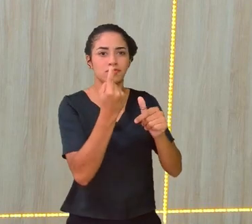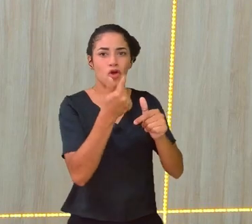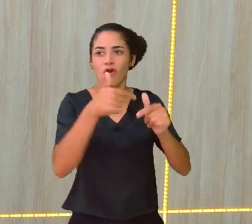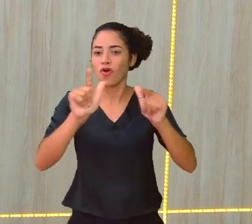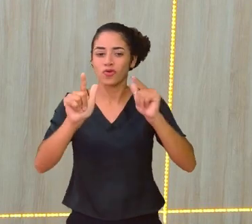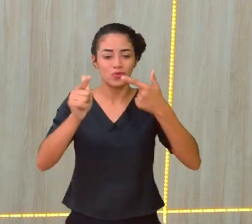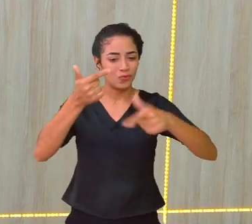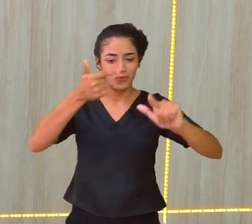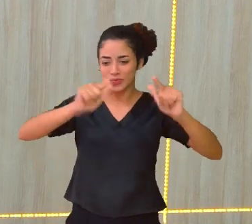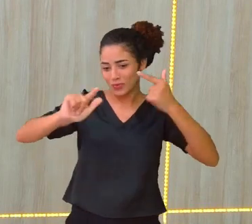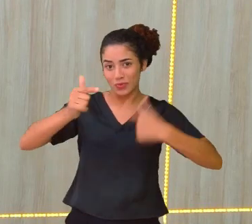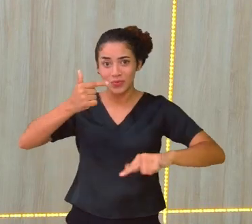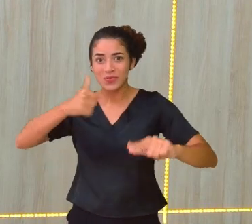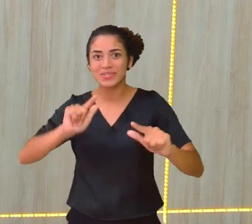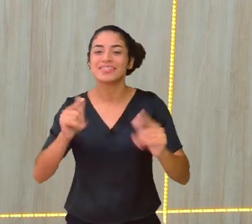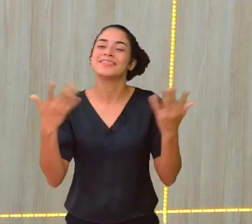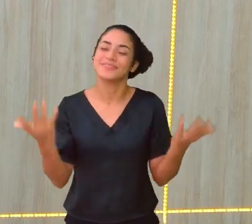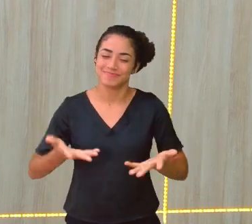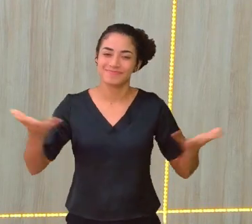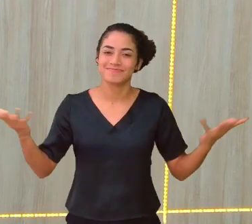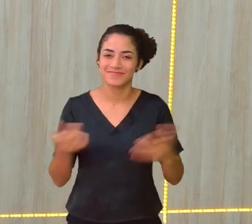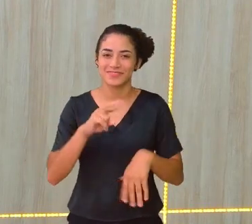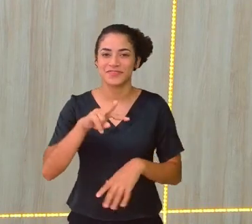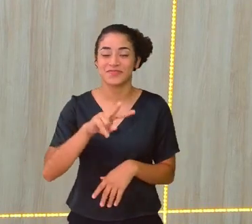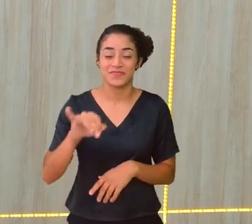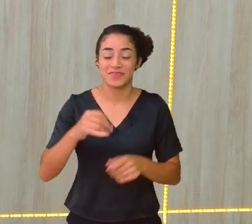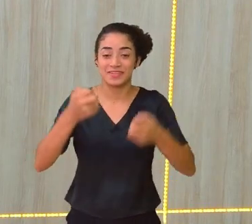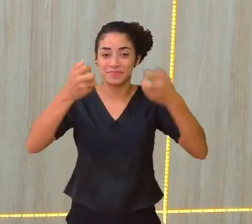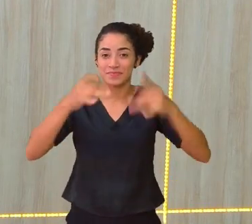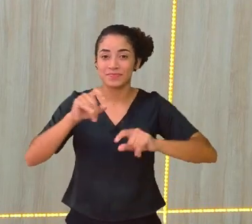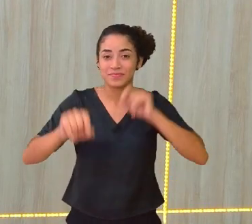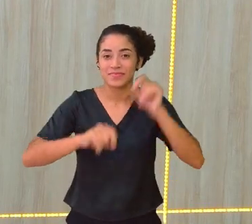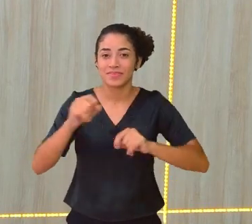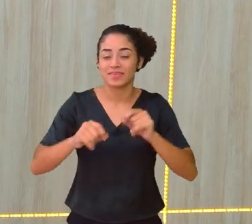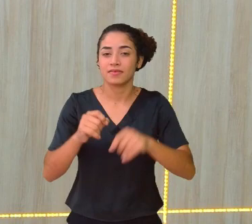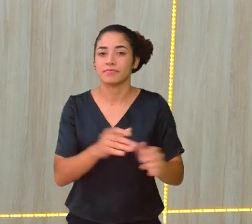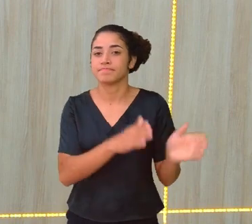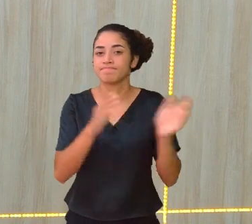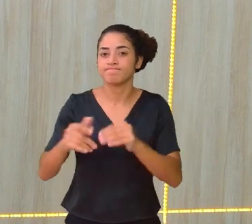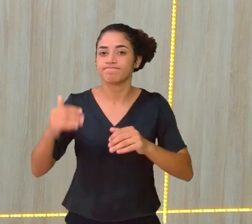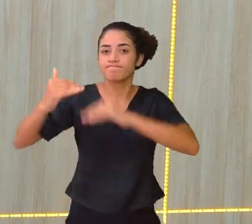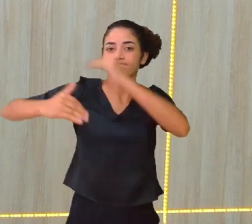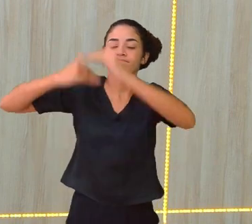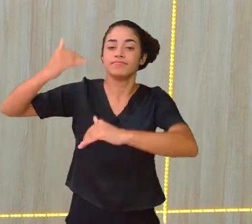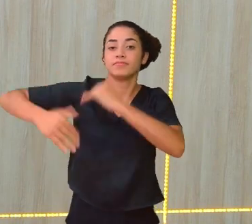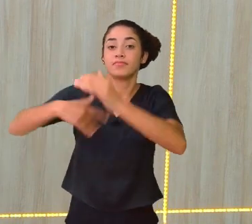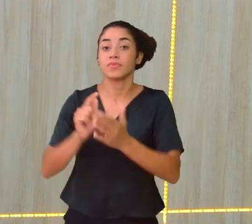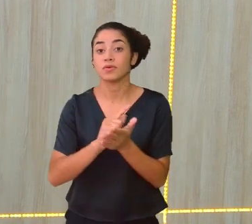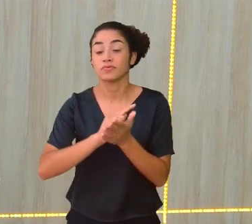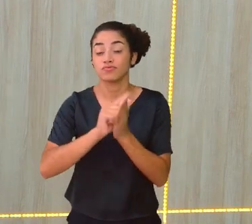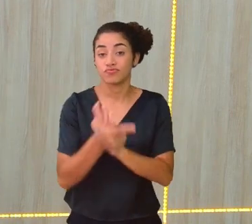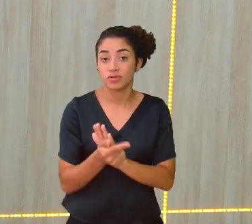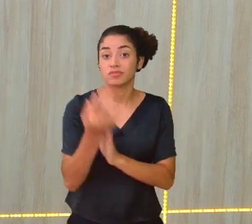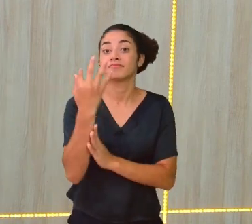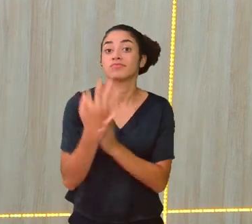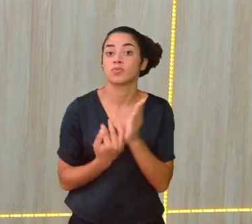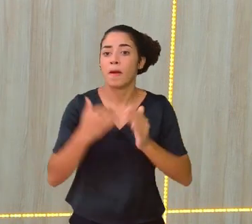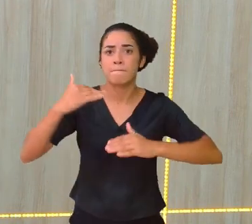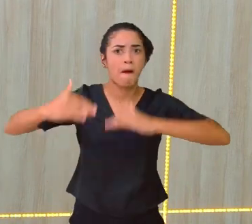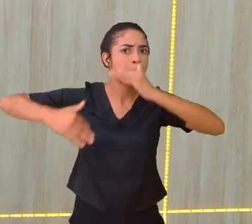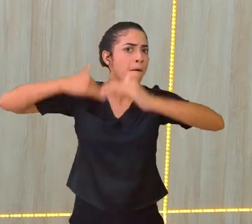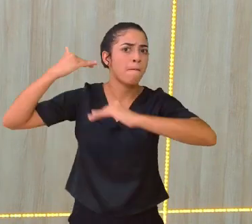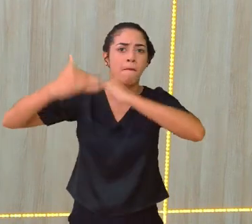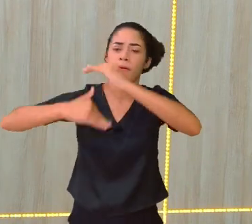aqui, né, a gente vai falar da parte da evolução. Ó. Desse modo, os gêneros textuais estão em permanente evolução.